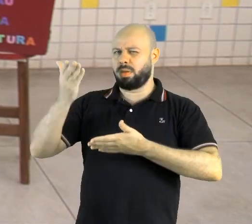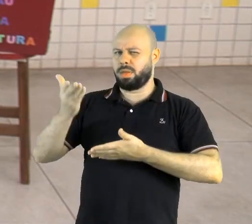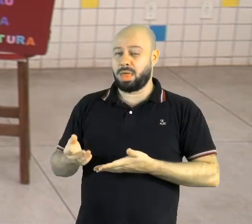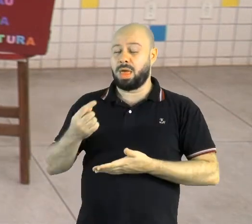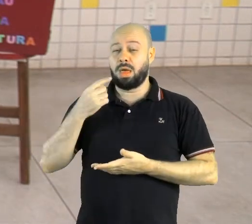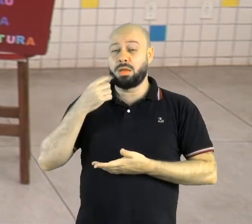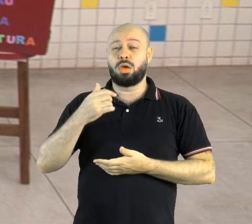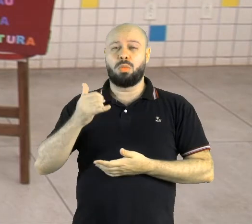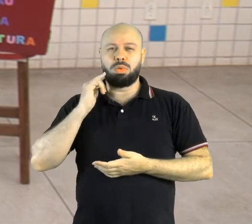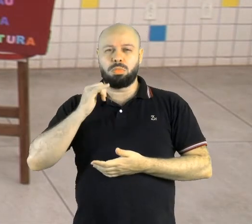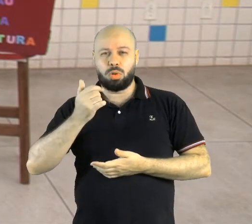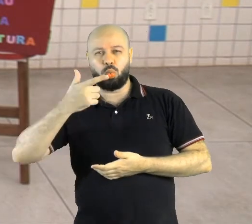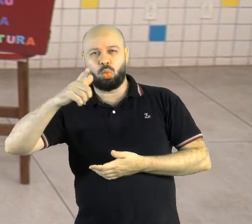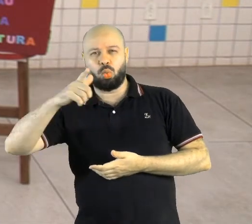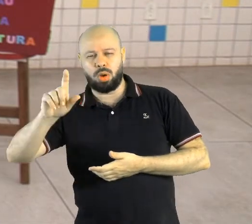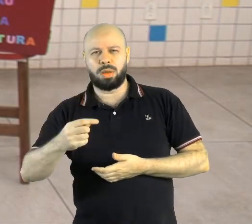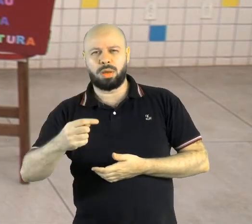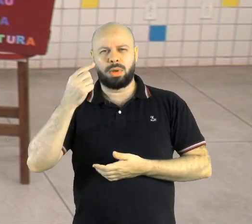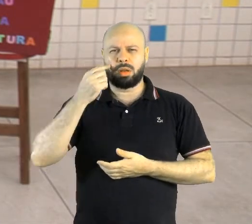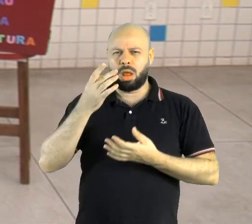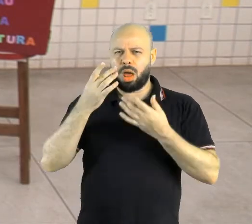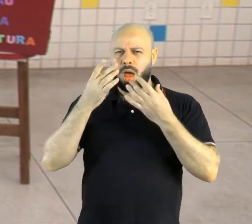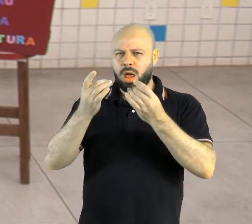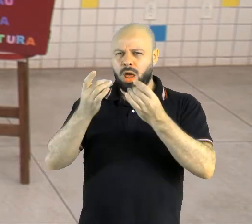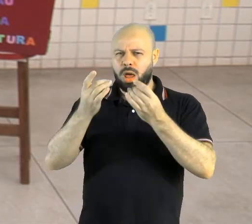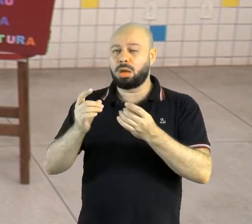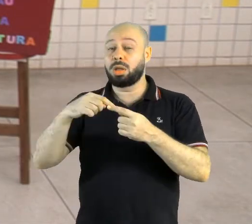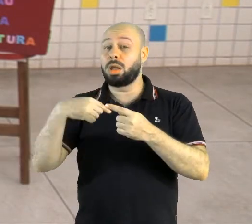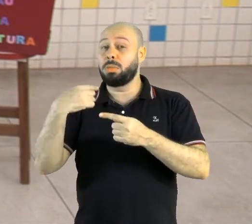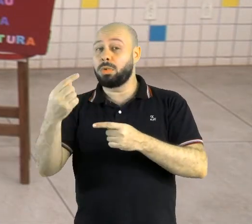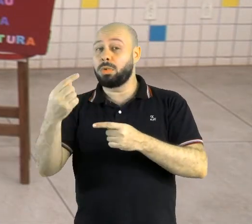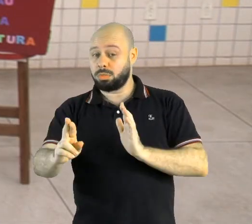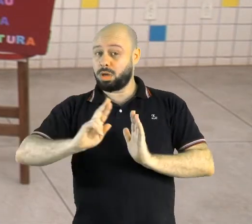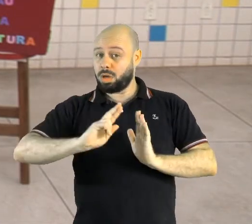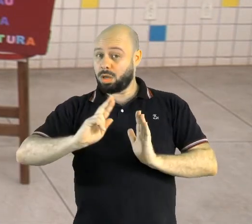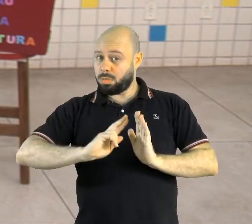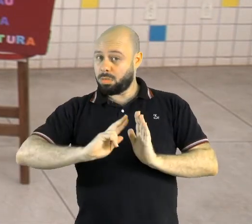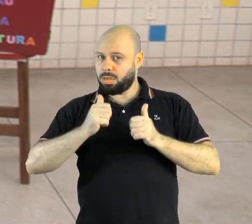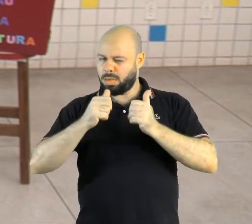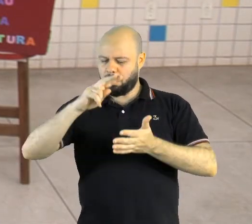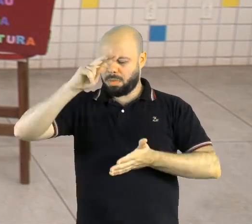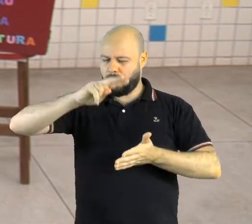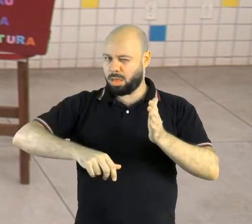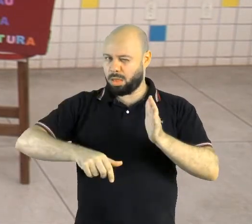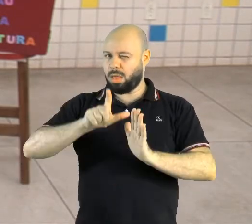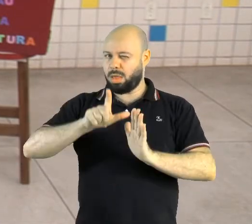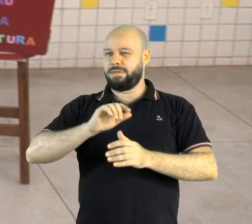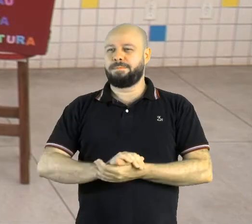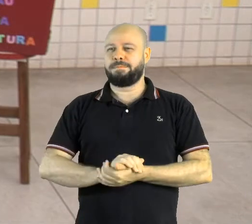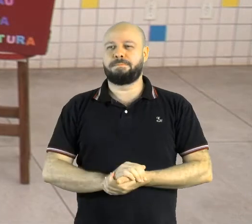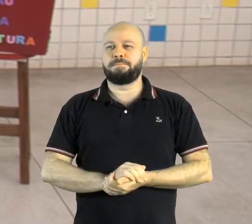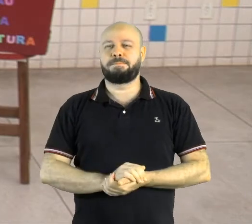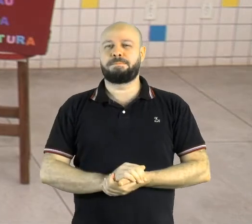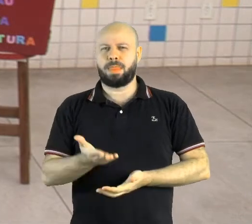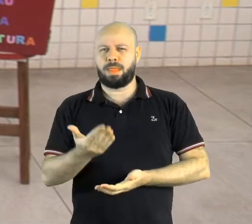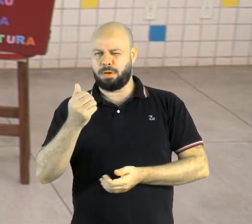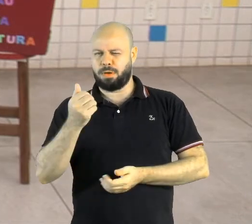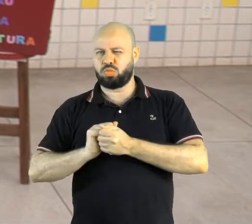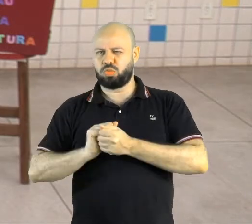outro relato. Fique atento para responder algumas questões depois da leitura. Então, vamos lá? Acompanhe